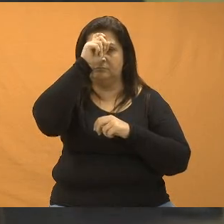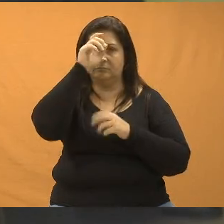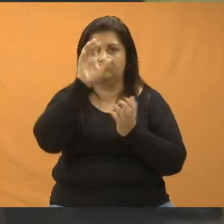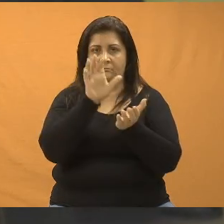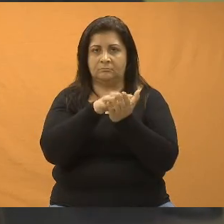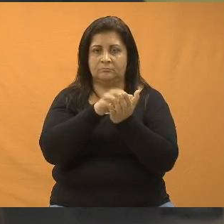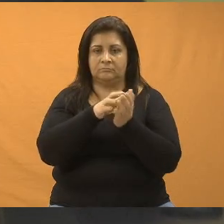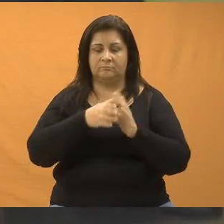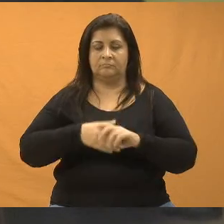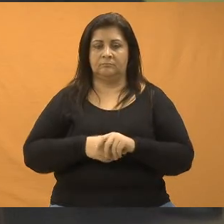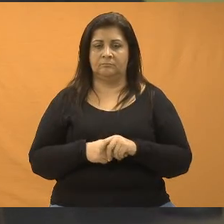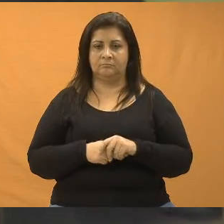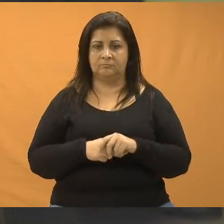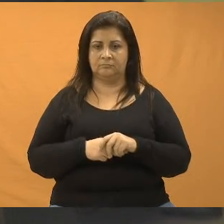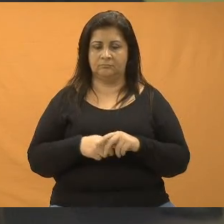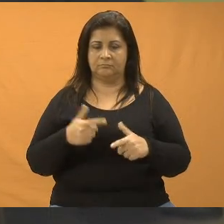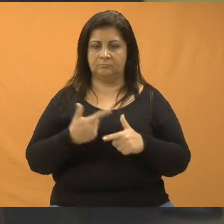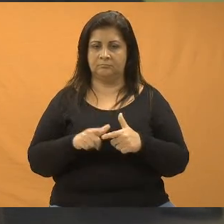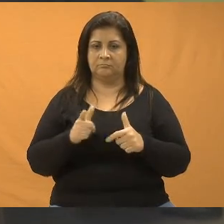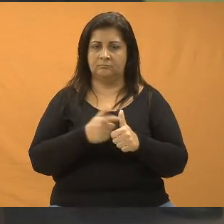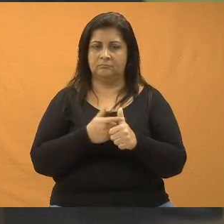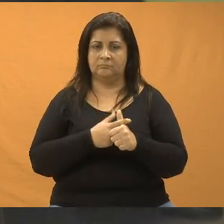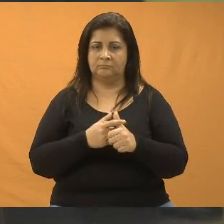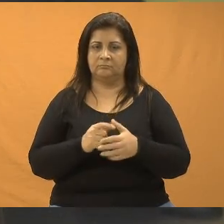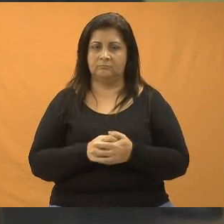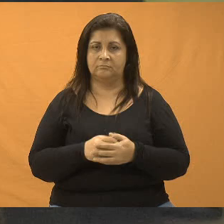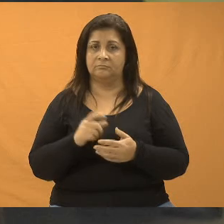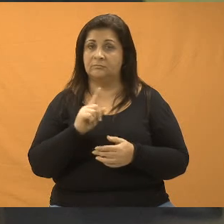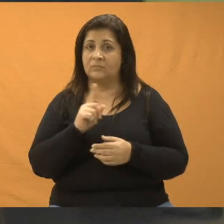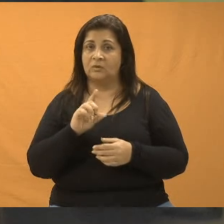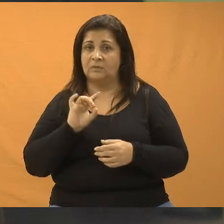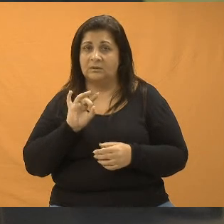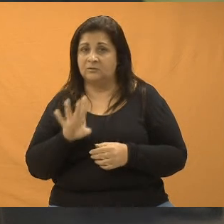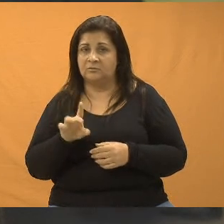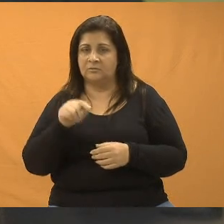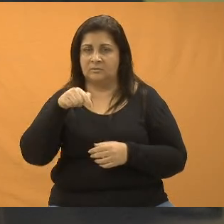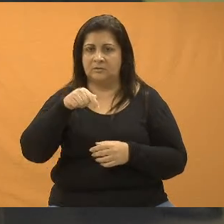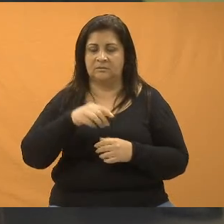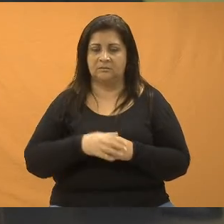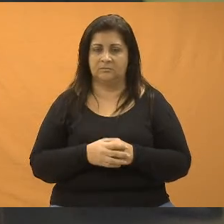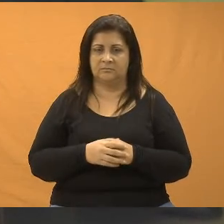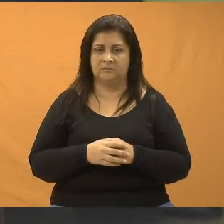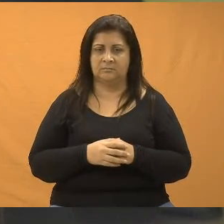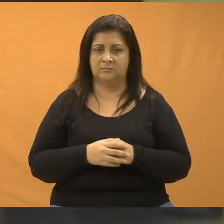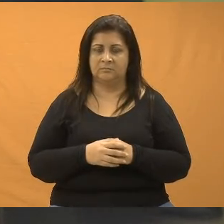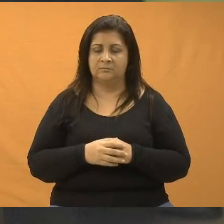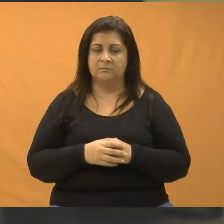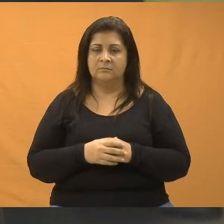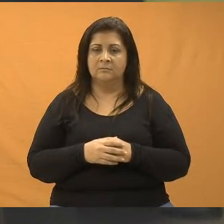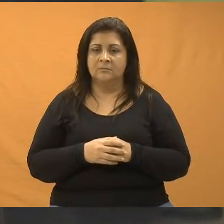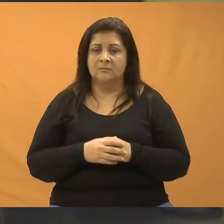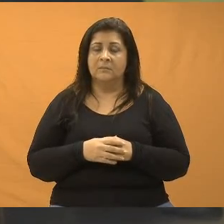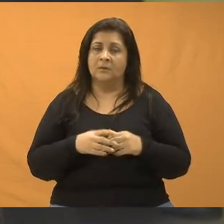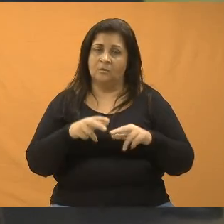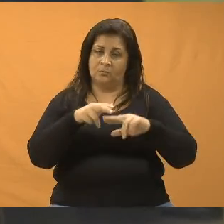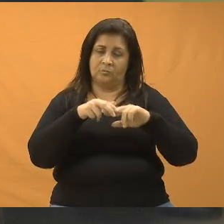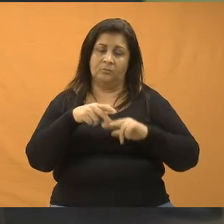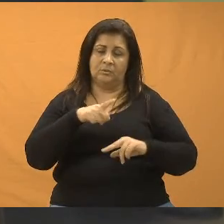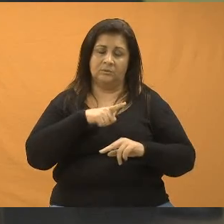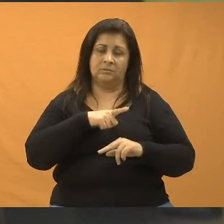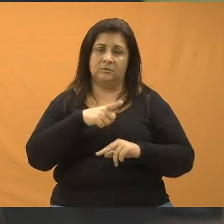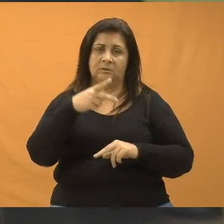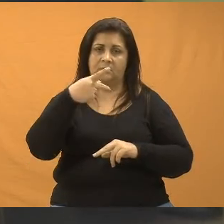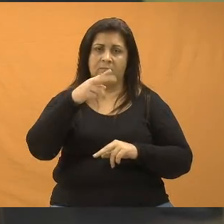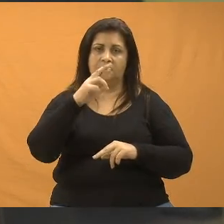Jacareí, o problema da dívida da Santa Casa de Jacareí não é exclusivo da Santa Casa de Jacareí. Né? Tanto que foi feito ProSUS, né, a